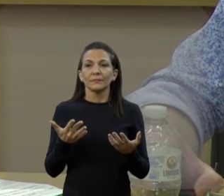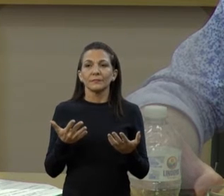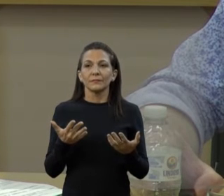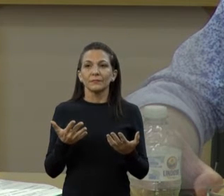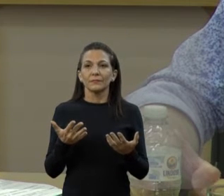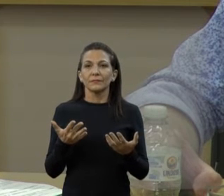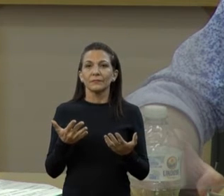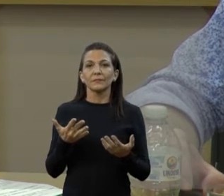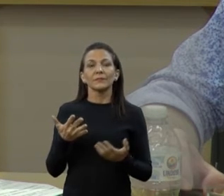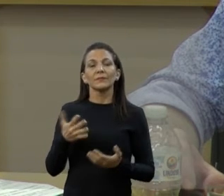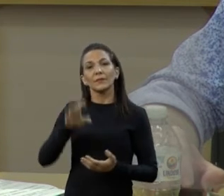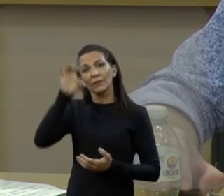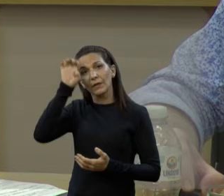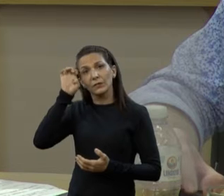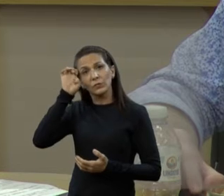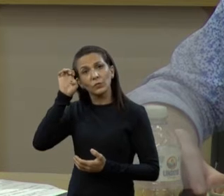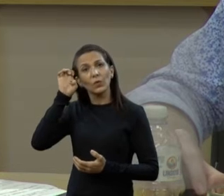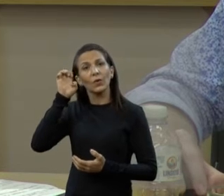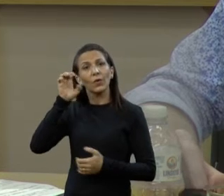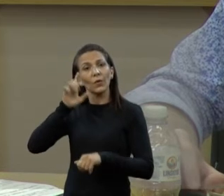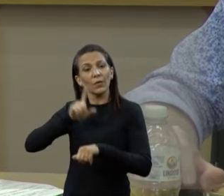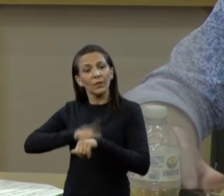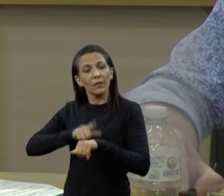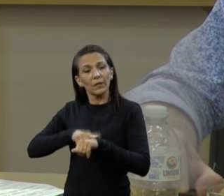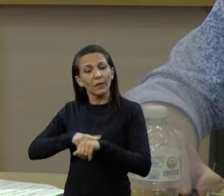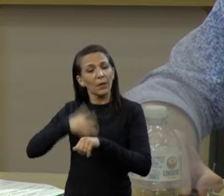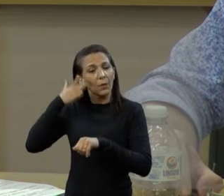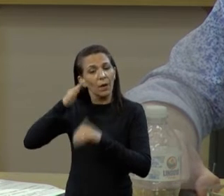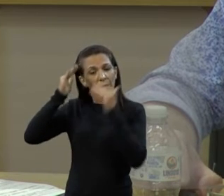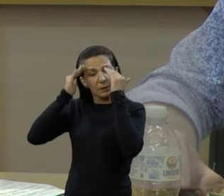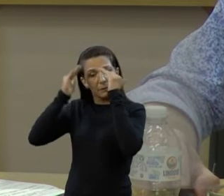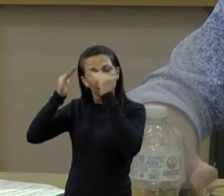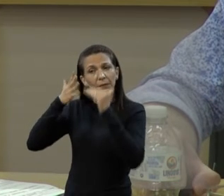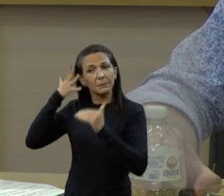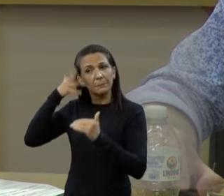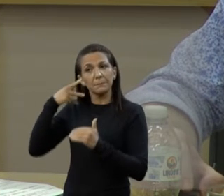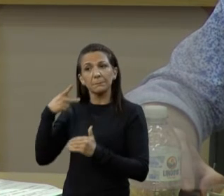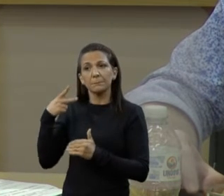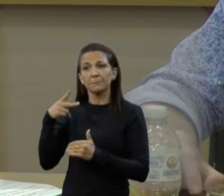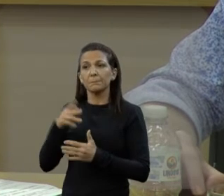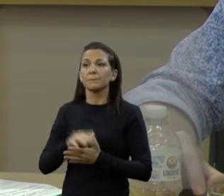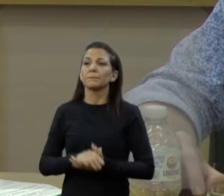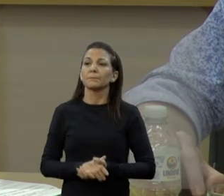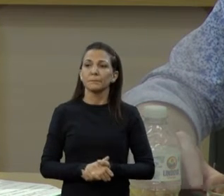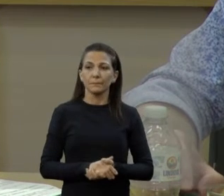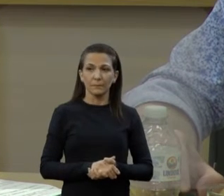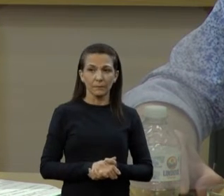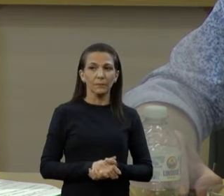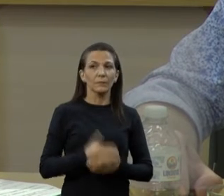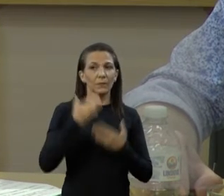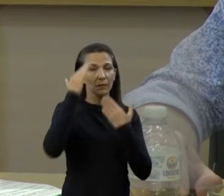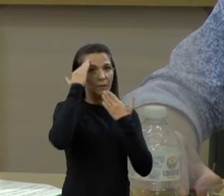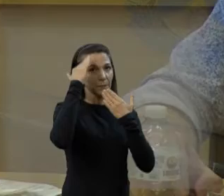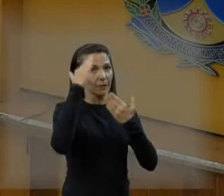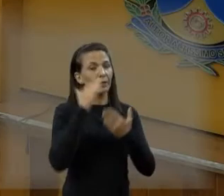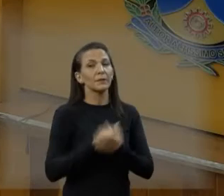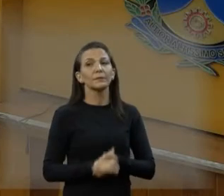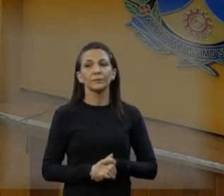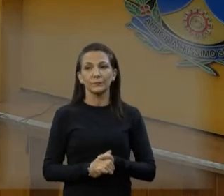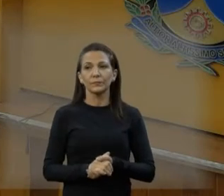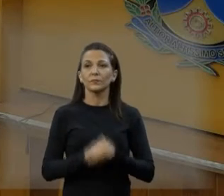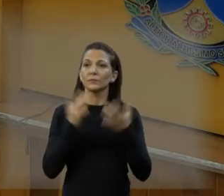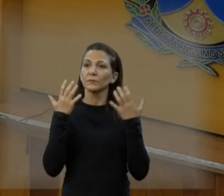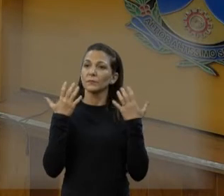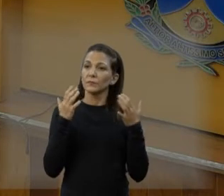é da fala o vereador estabelece o tempo do vereador Edson raiva por favor obrigado Presidente mais uma